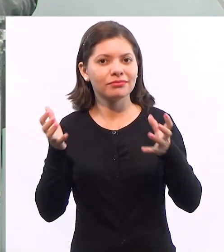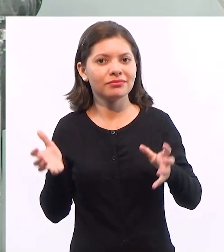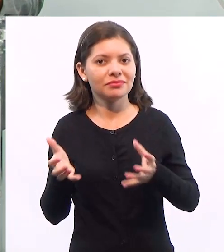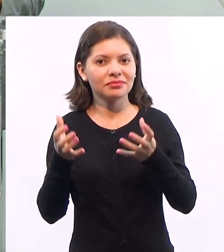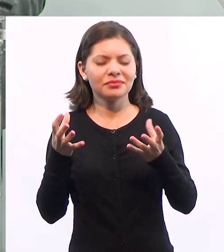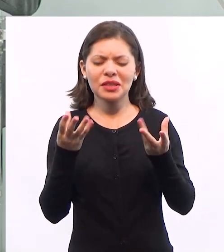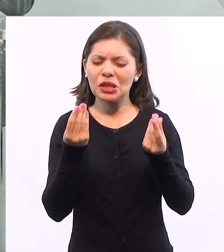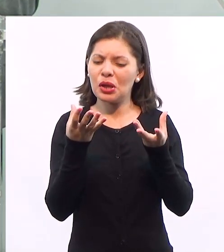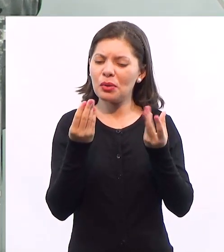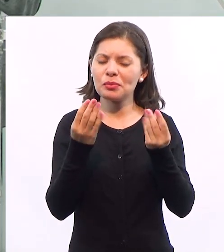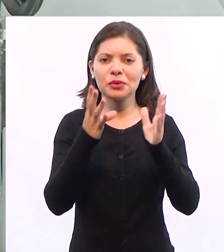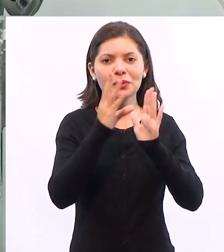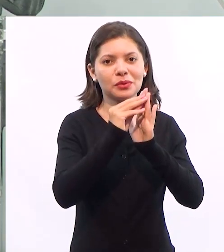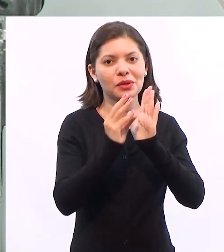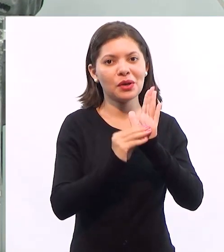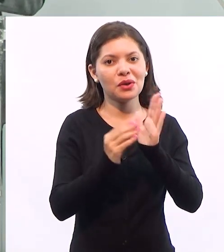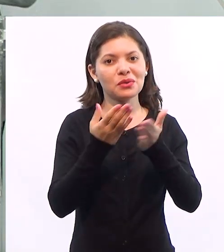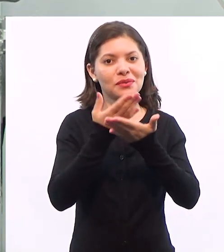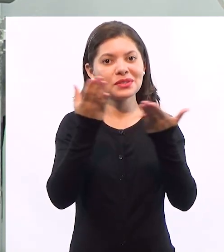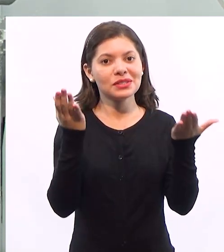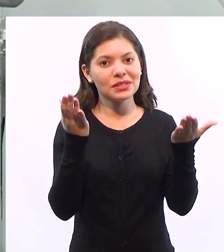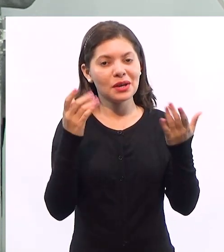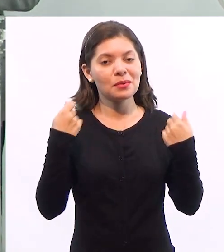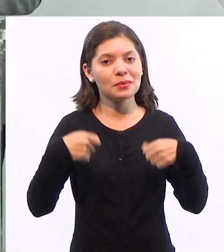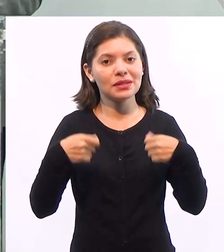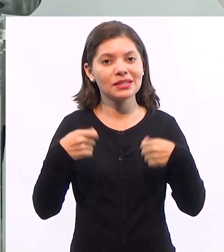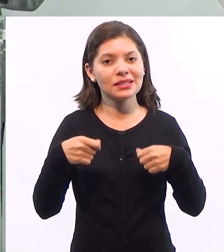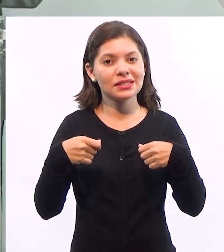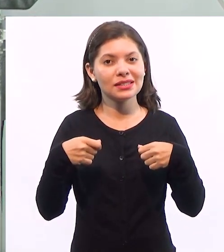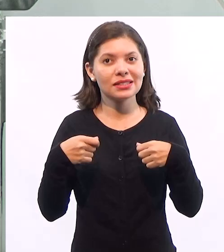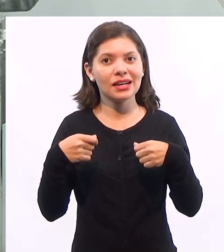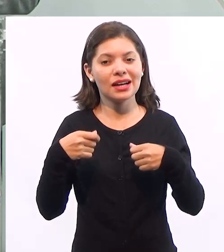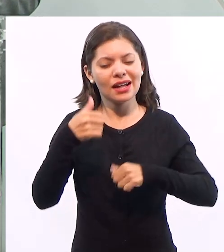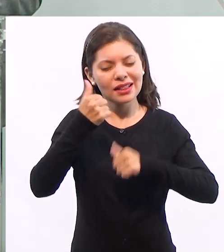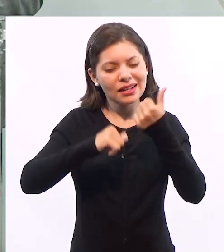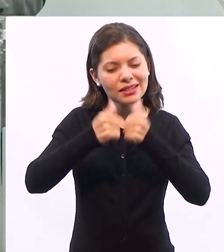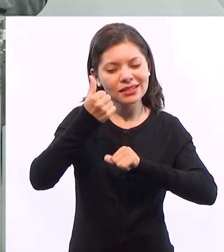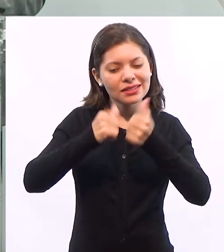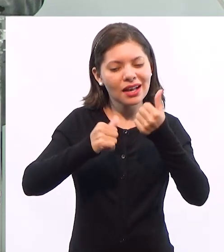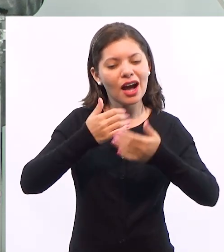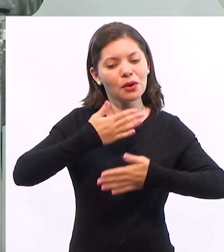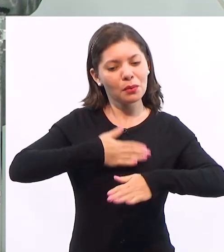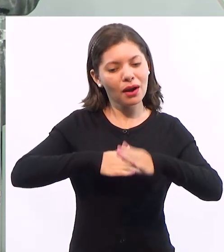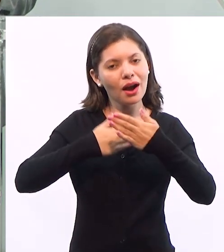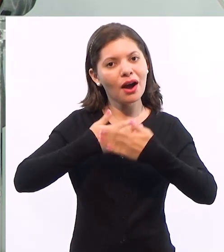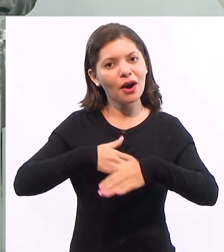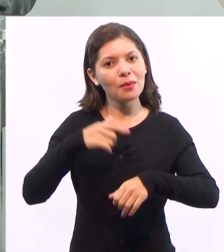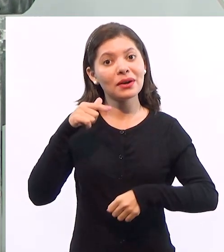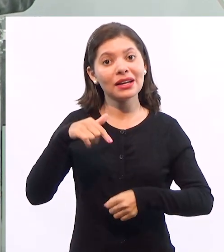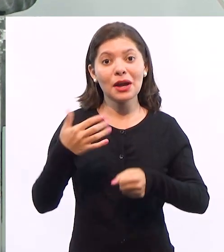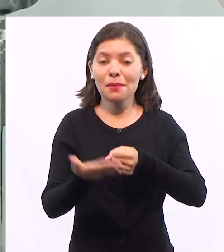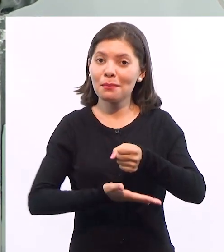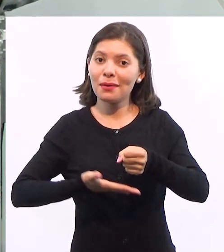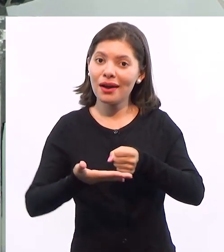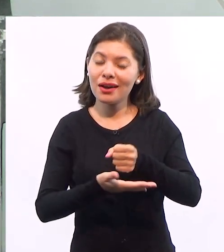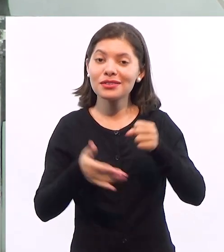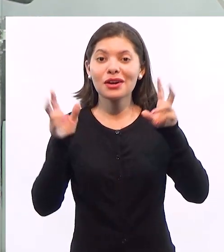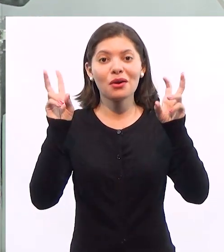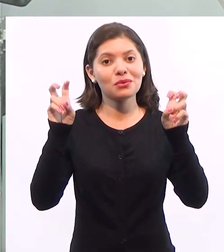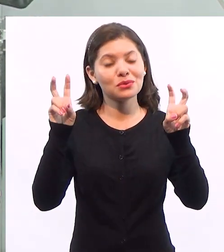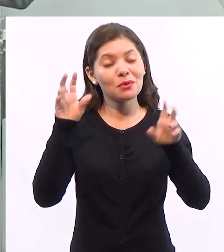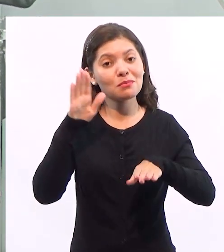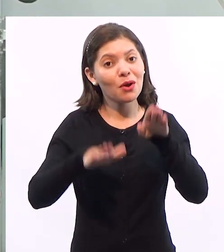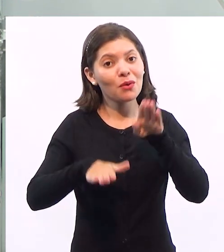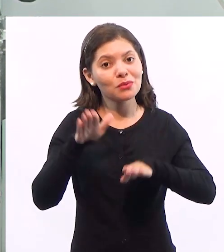muito conteúdo aí, você precisa analisar com muita calma. Aqui é básico, aqui eu estou trabalhando com você de uma forma de alguns tópicos para você